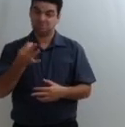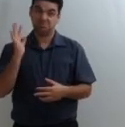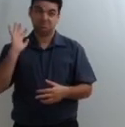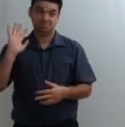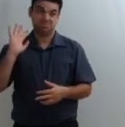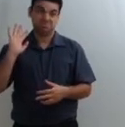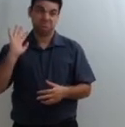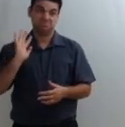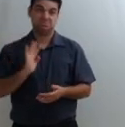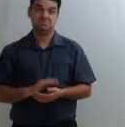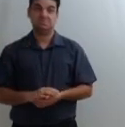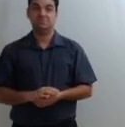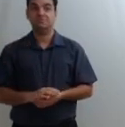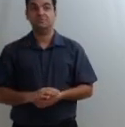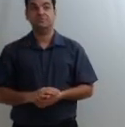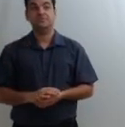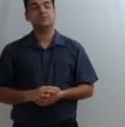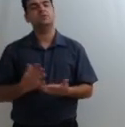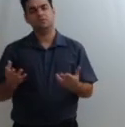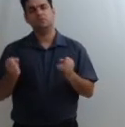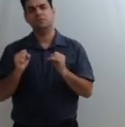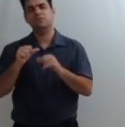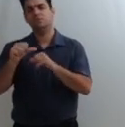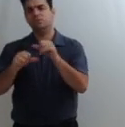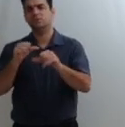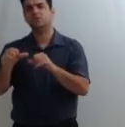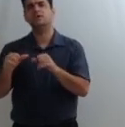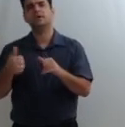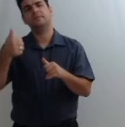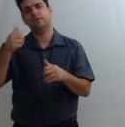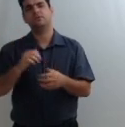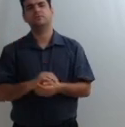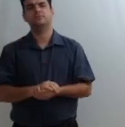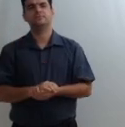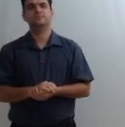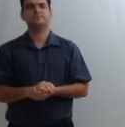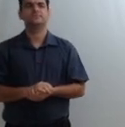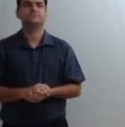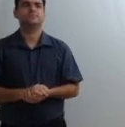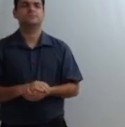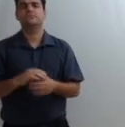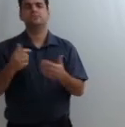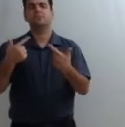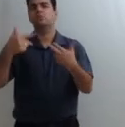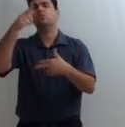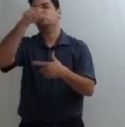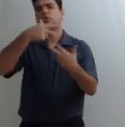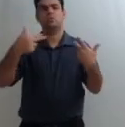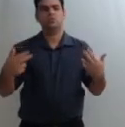Talvez essa prisão possa, é um dos casos clássicos que se possa substituir essa prisão cautelar por uma medida cautelar